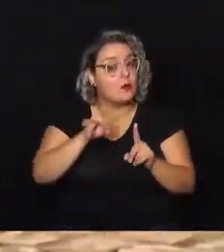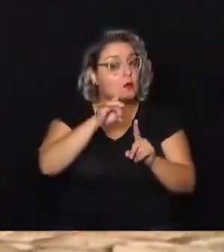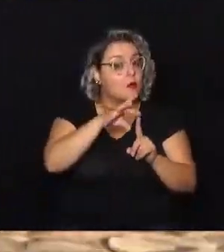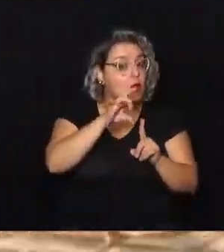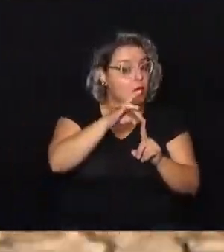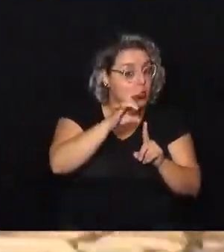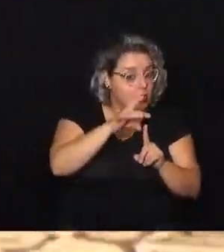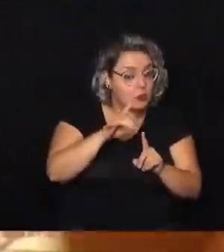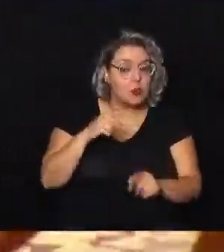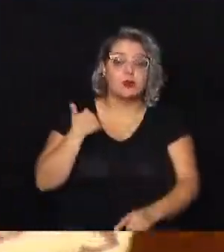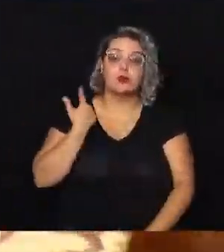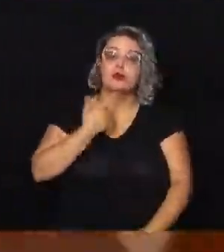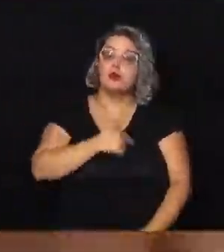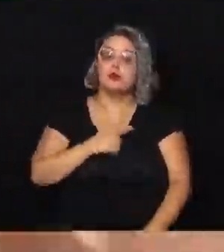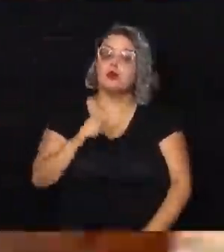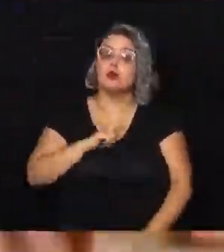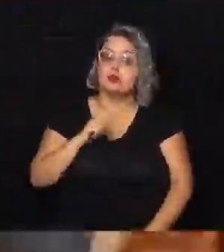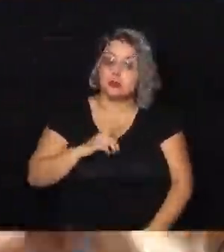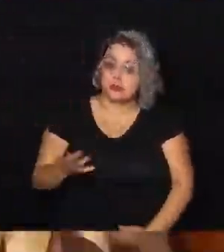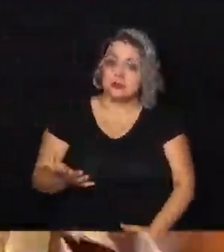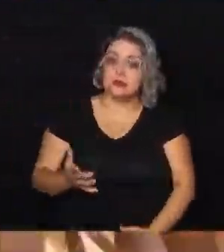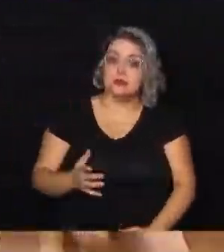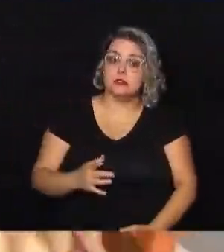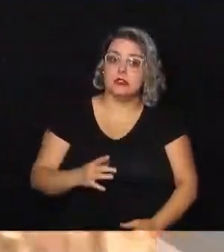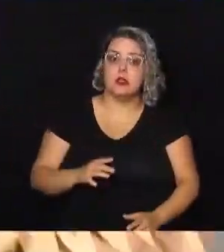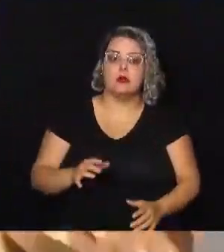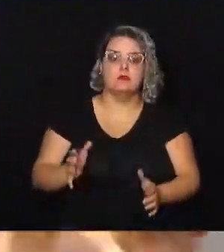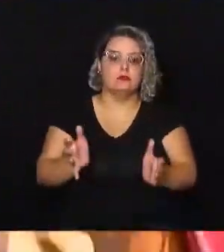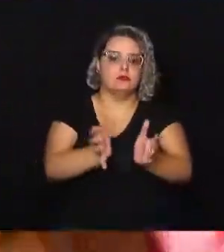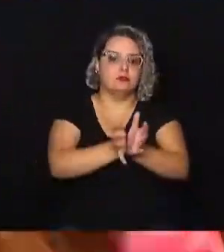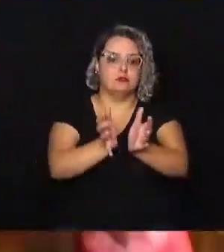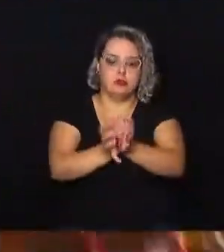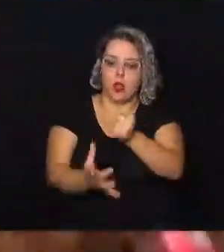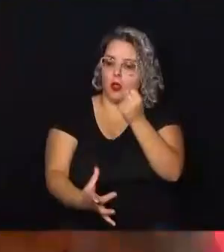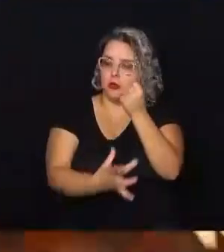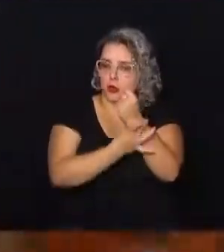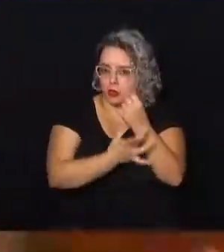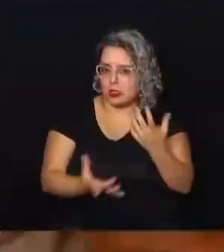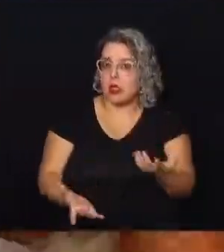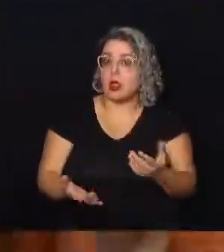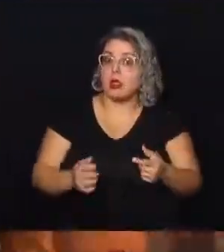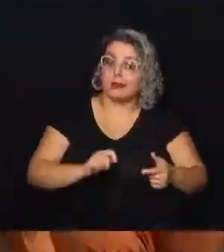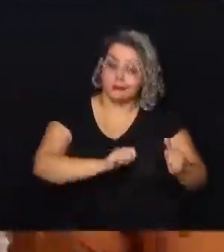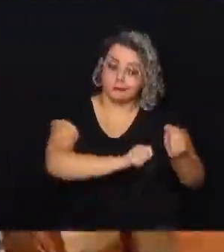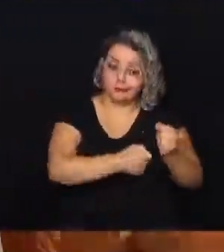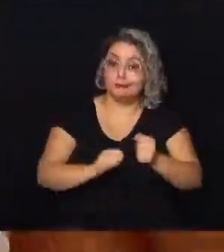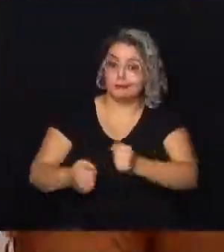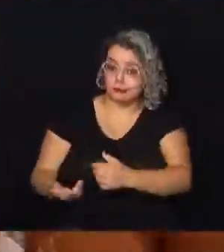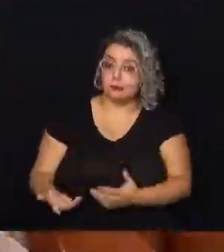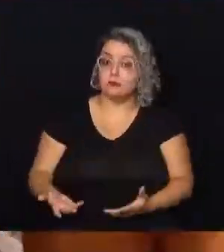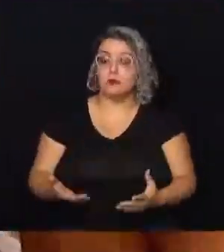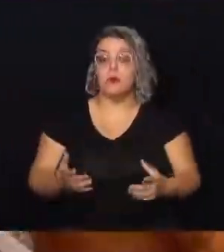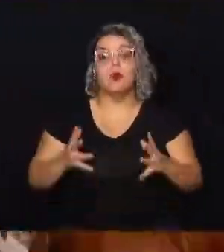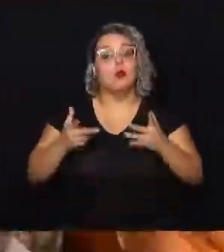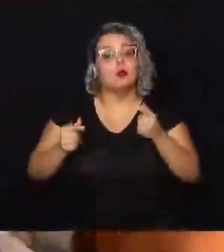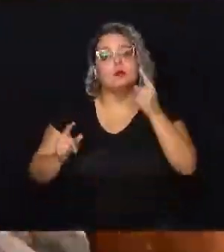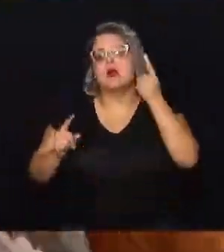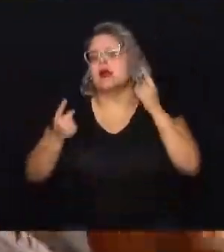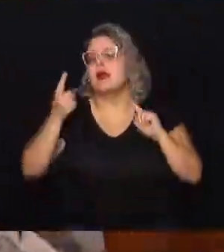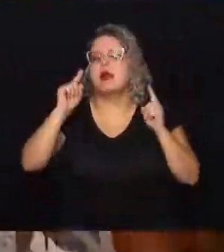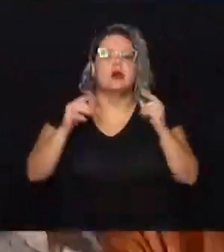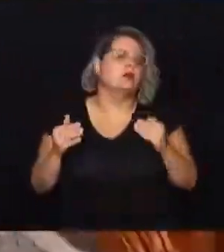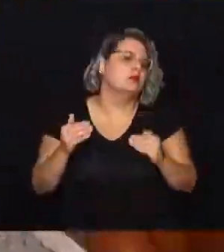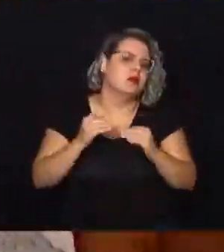E nós vamos ter um aparato de segurança, inclusive bloqueios, porque toda essa folia não combina